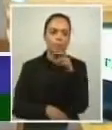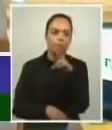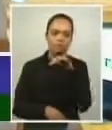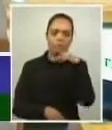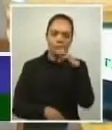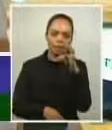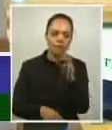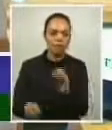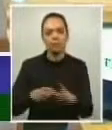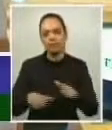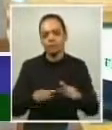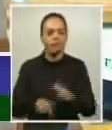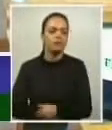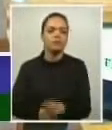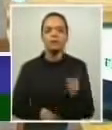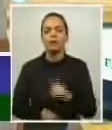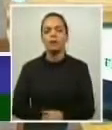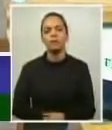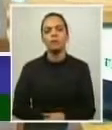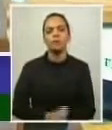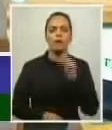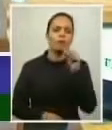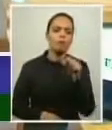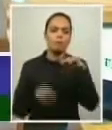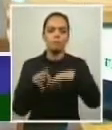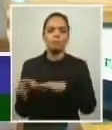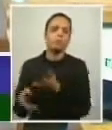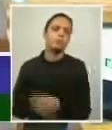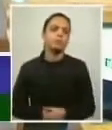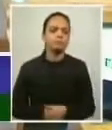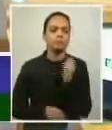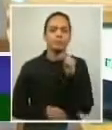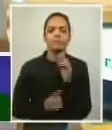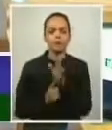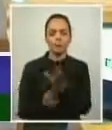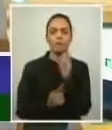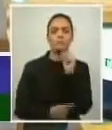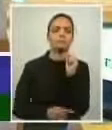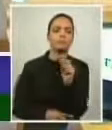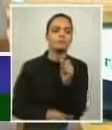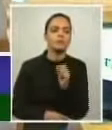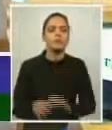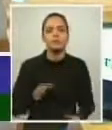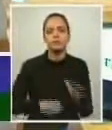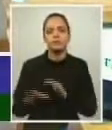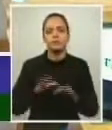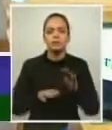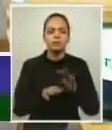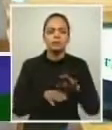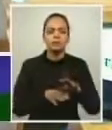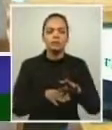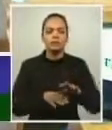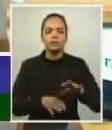operário ele era o movimento ele era expressão organizada do